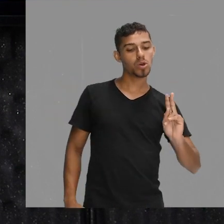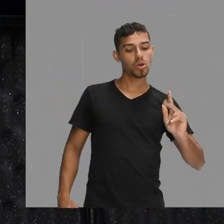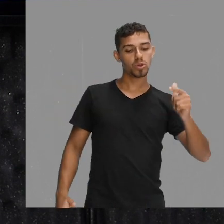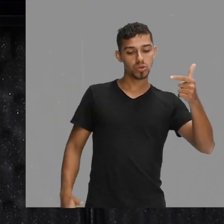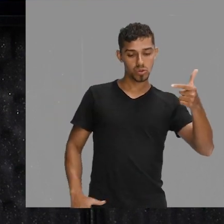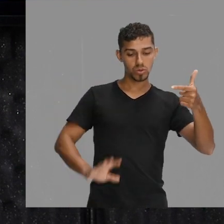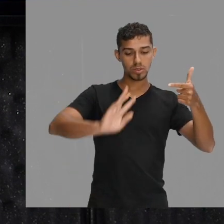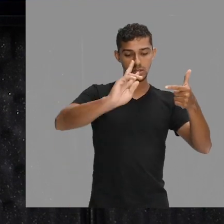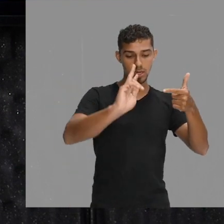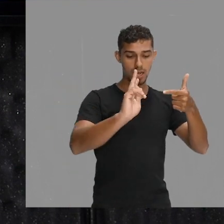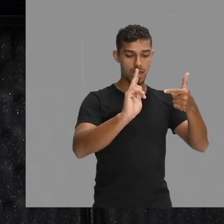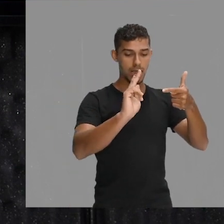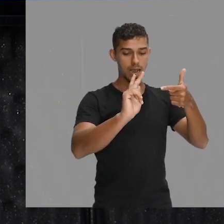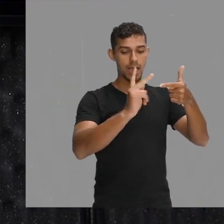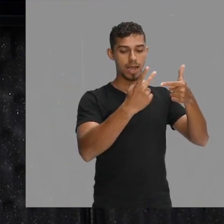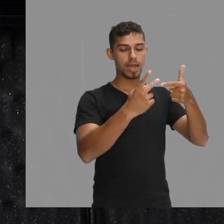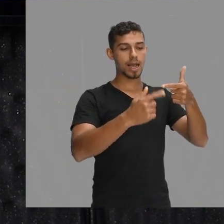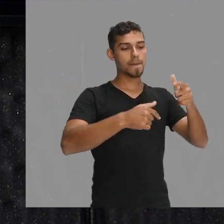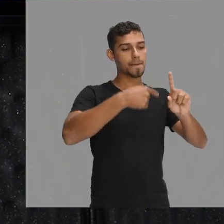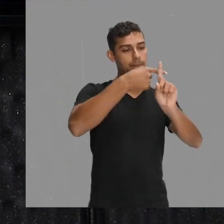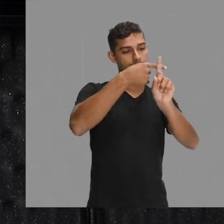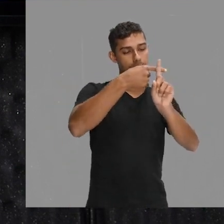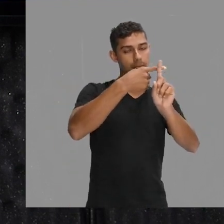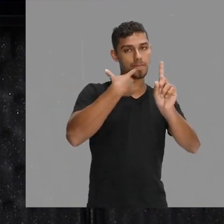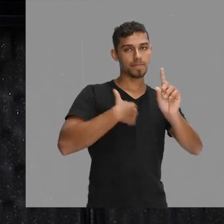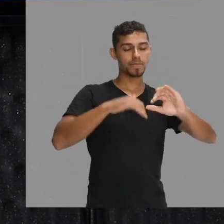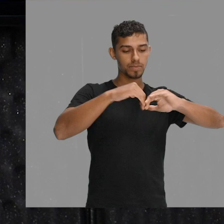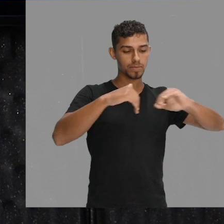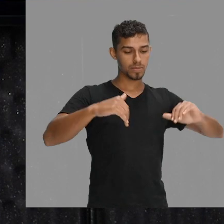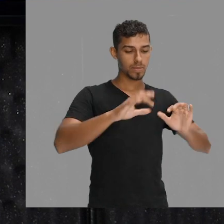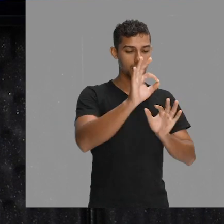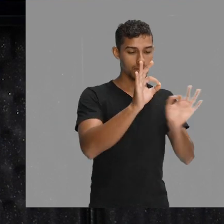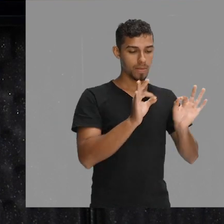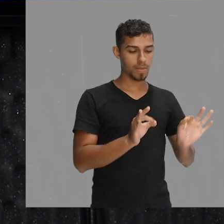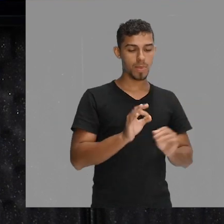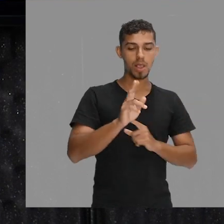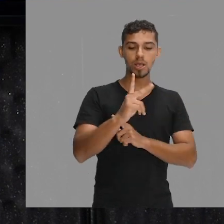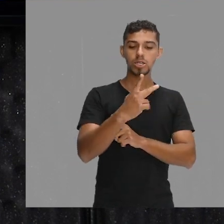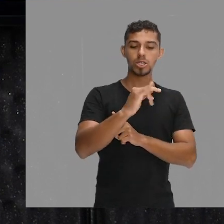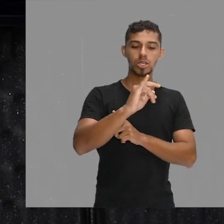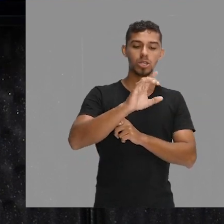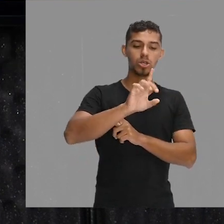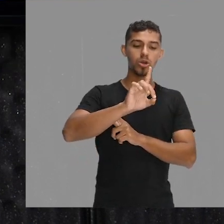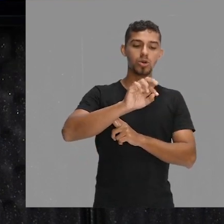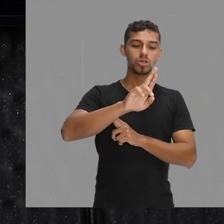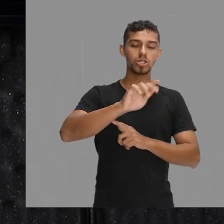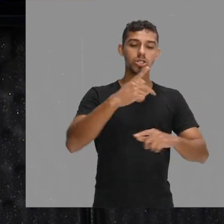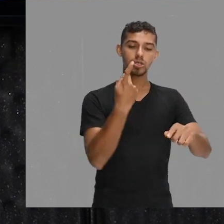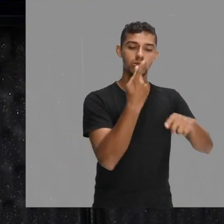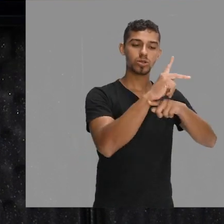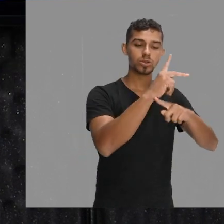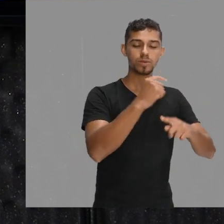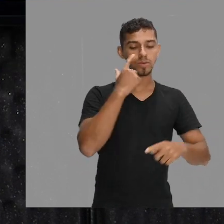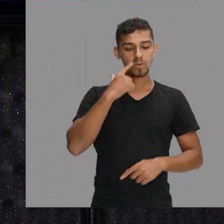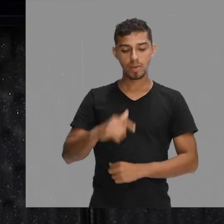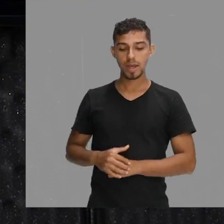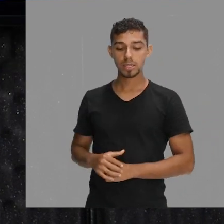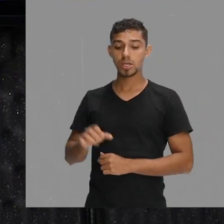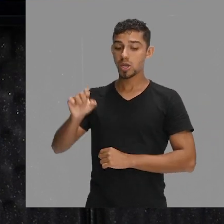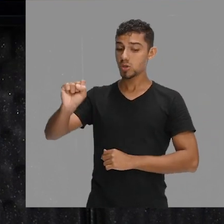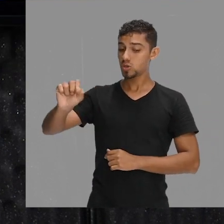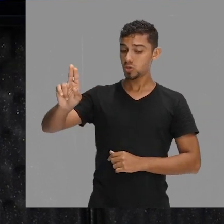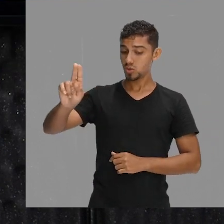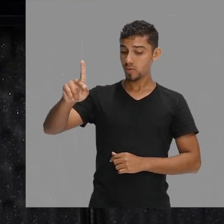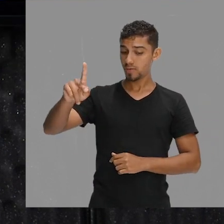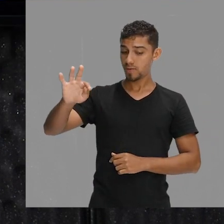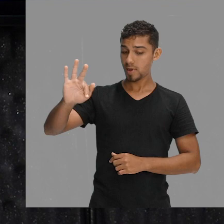2H+, duas partículas de hidrogênio, mais o sulfato, uma partícula de sulfato. Então, na